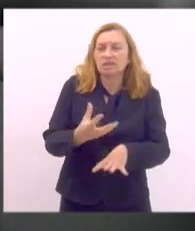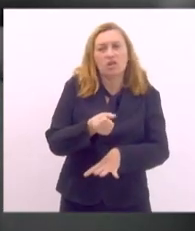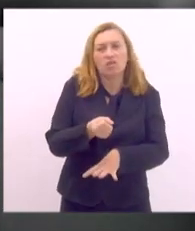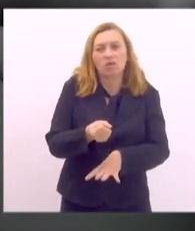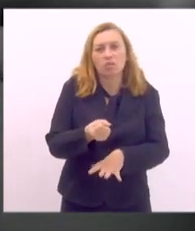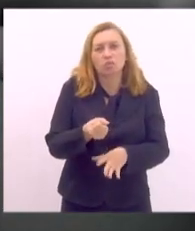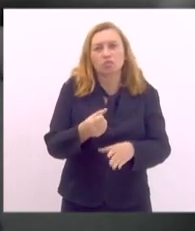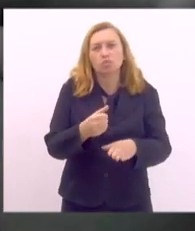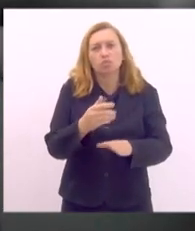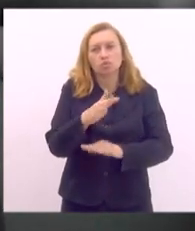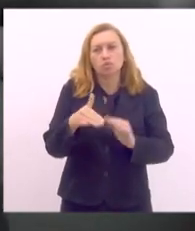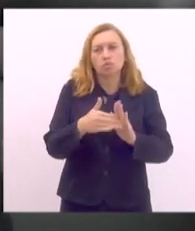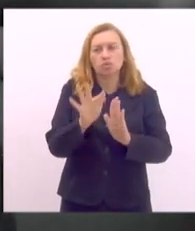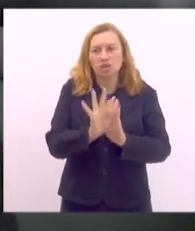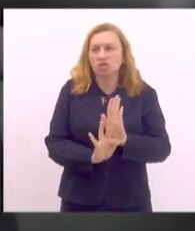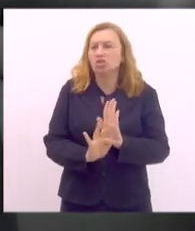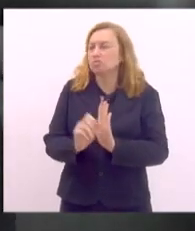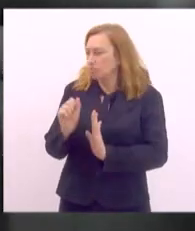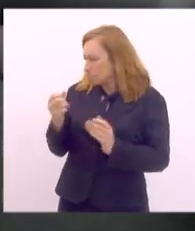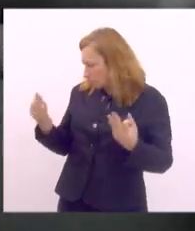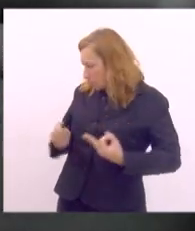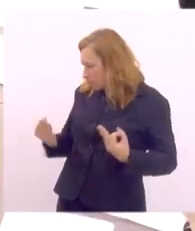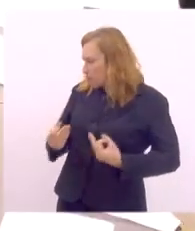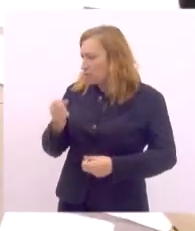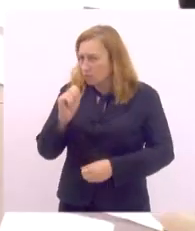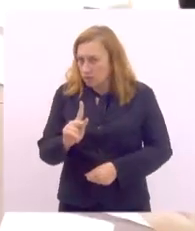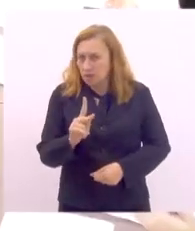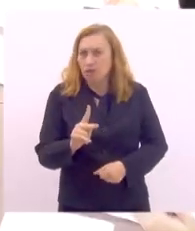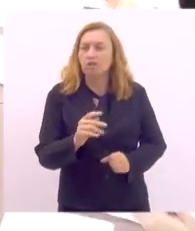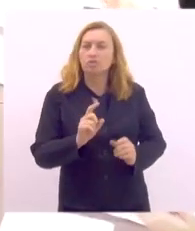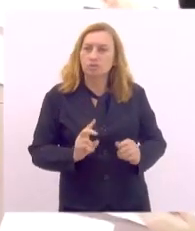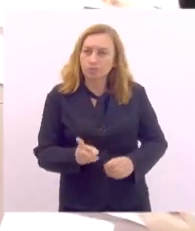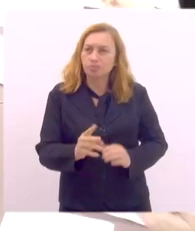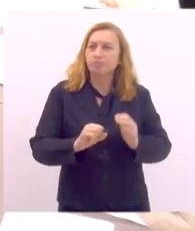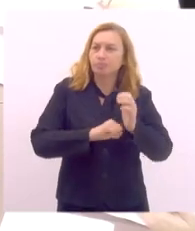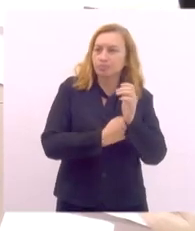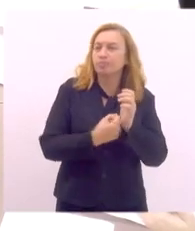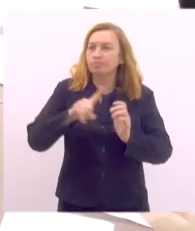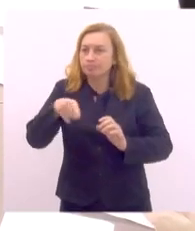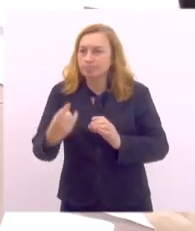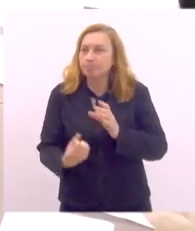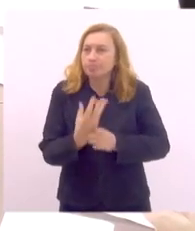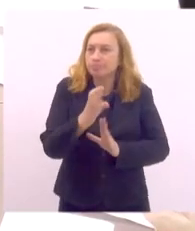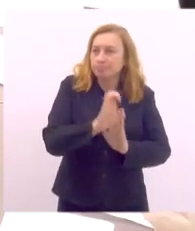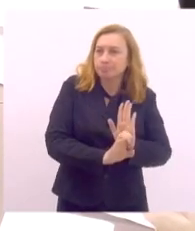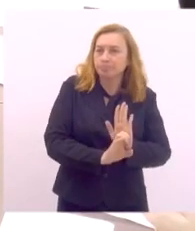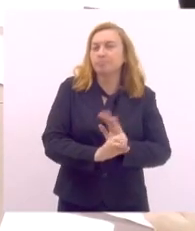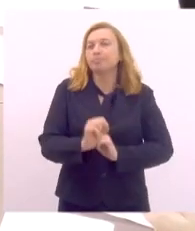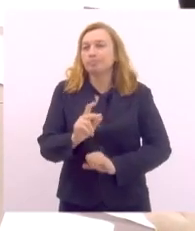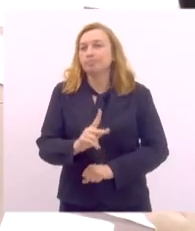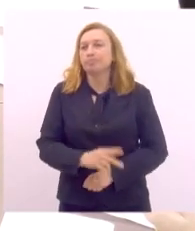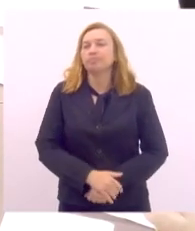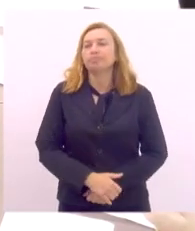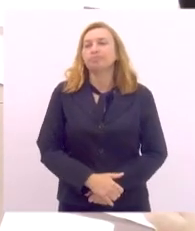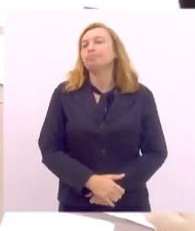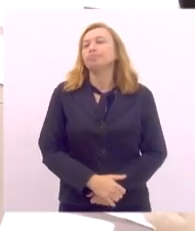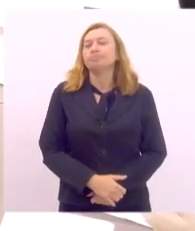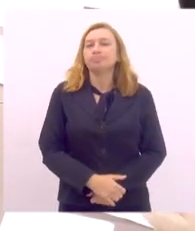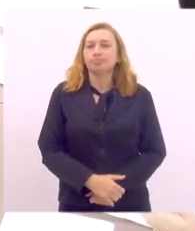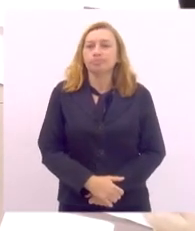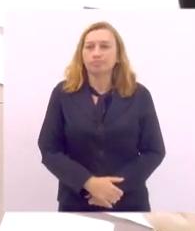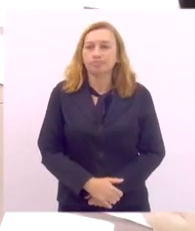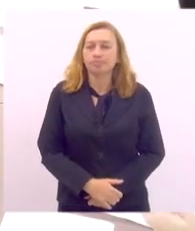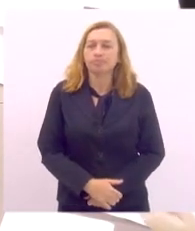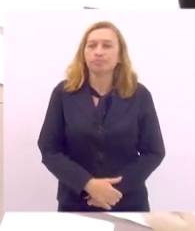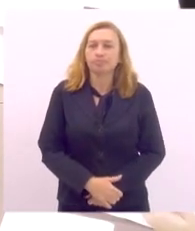do texto nesse que. Perfeito, ok. Tá bom? Então tá mantém bom. O veto e depois, Vossa Excelência. Veto parcial. Ok. Para manter